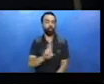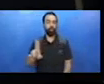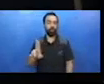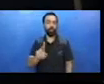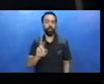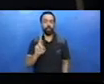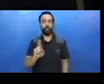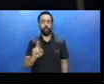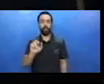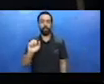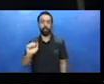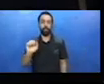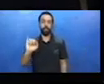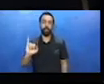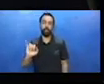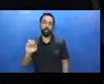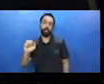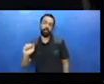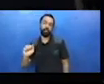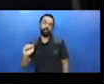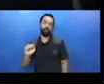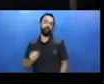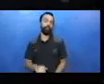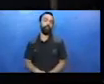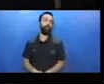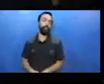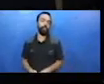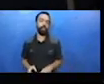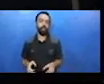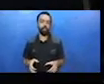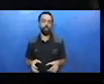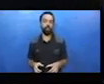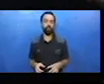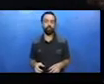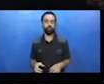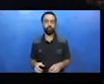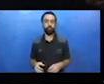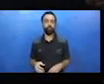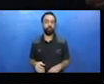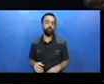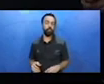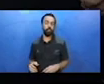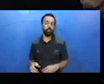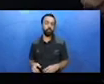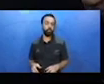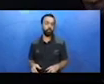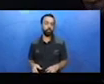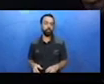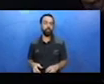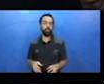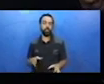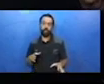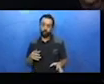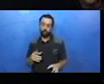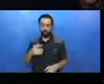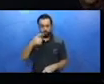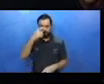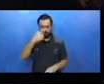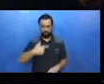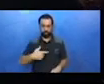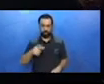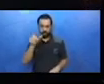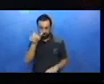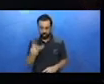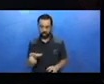ela é demarcada por umas boias, né? E essas boias, entre essas boias, são as raias. O competidor ele só pode nadar dentro